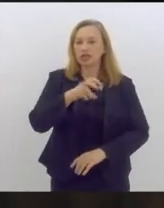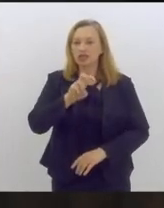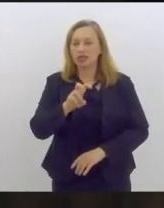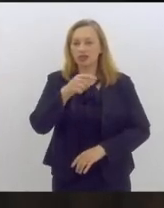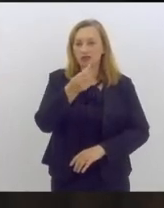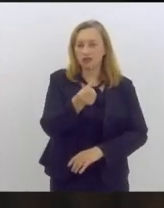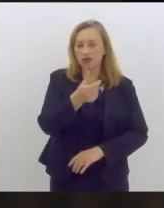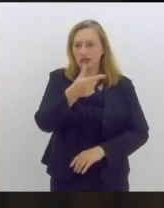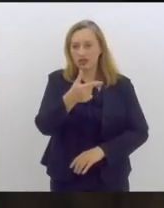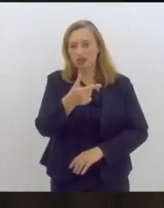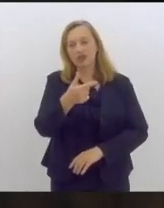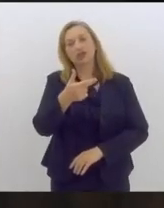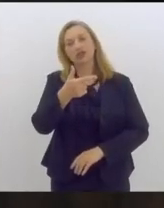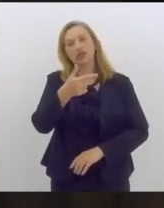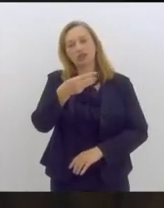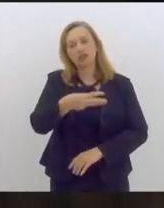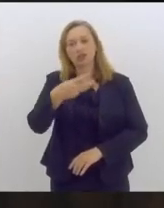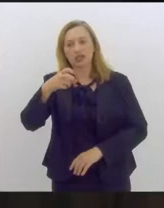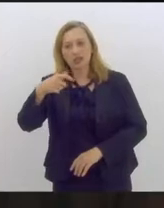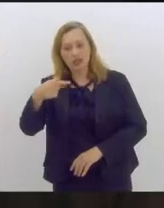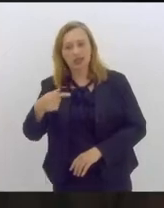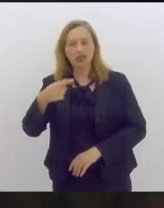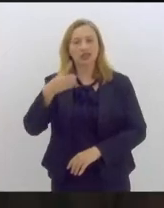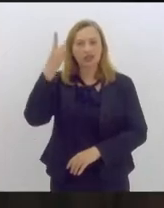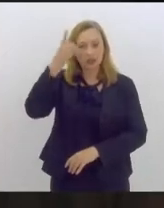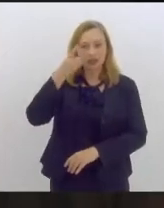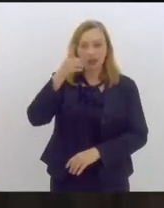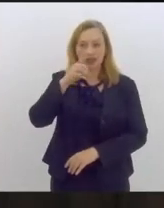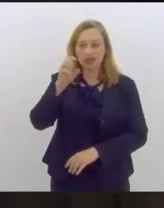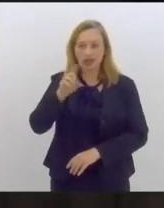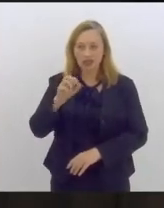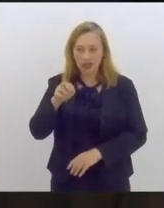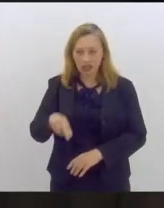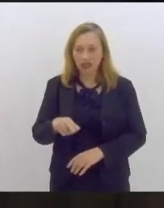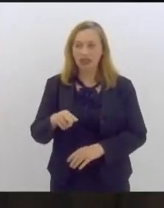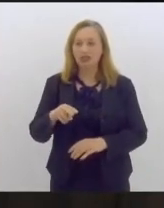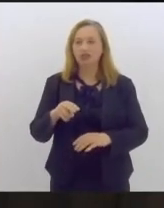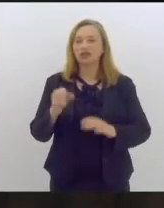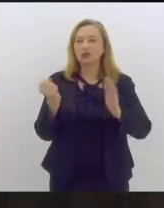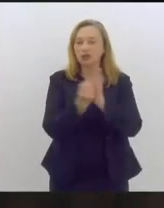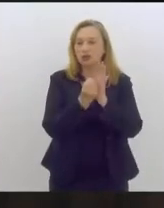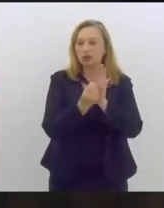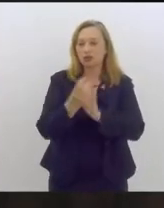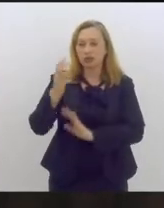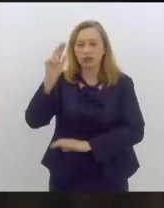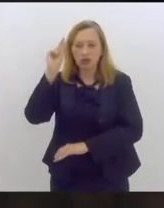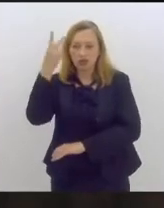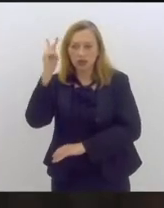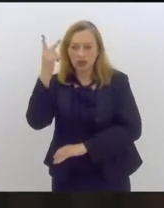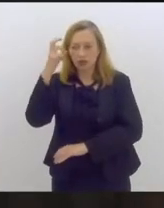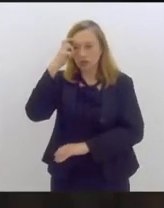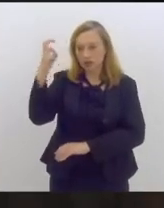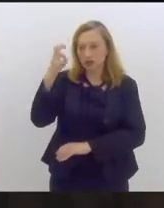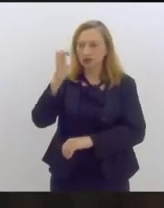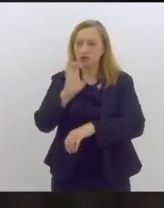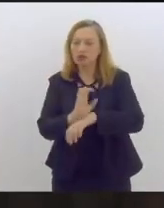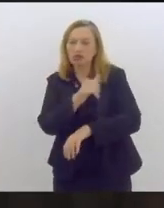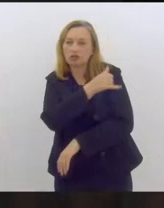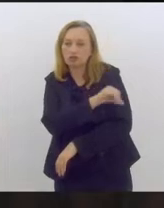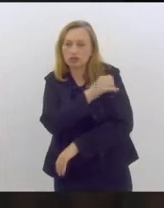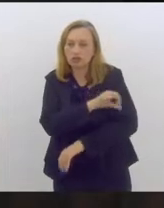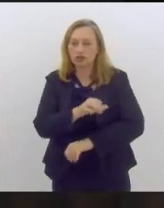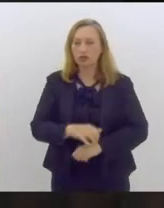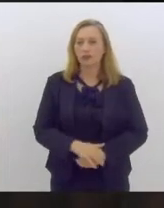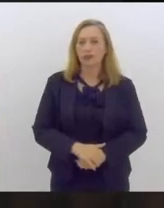de 17 de autoria da deputada zeidan que dispõe que dispõe sobre o tombamento por interesse histórico e cultural do Estado do Rio de Janeiro